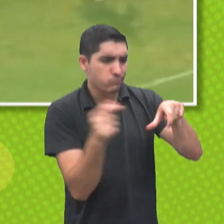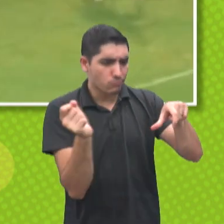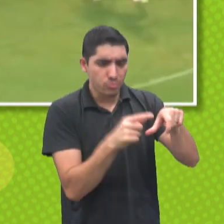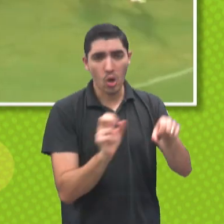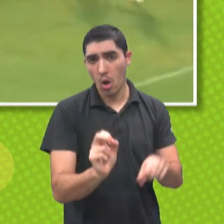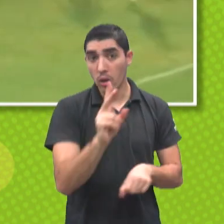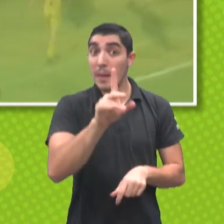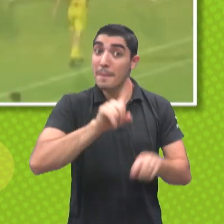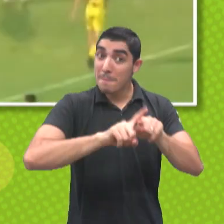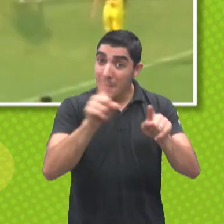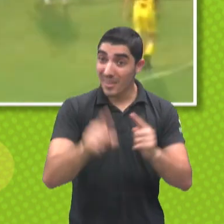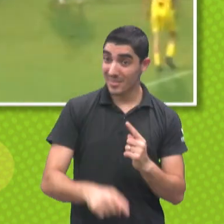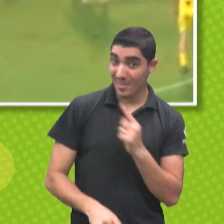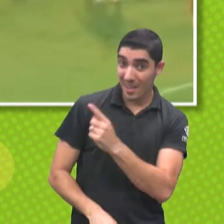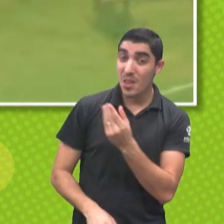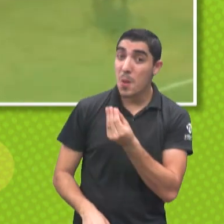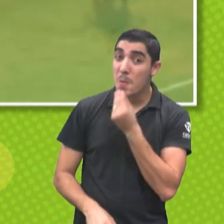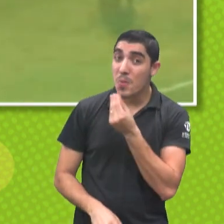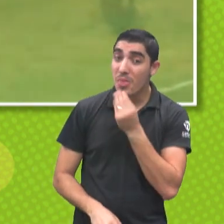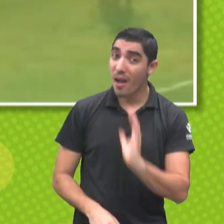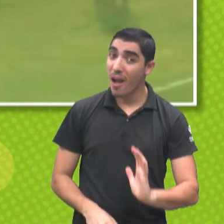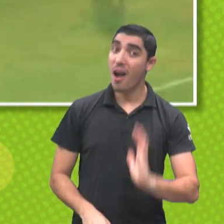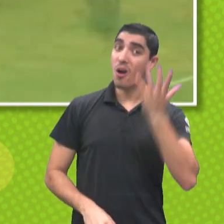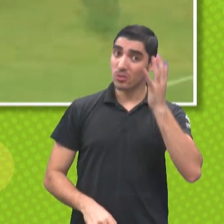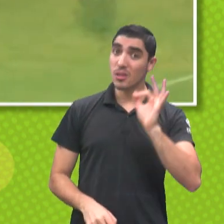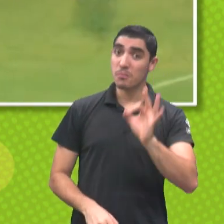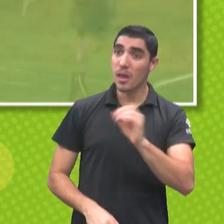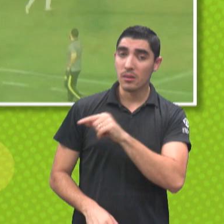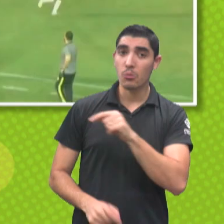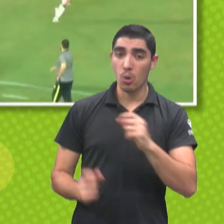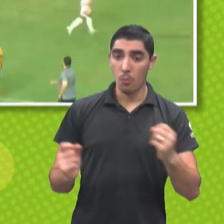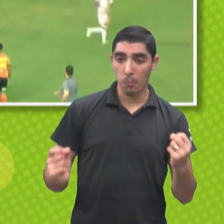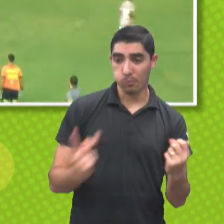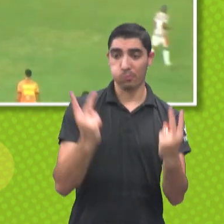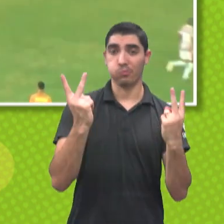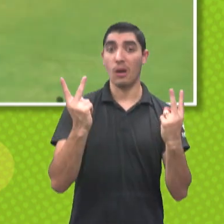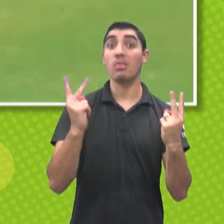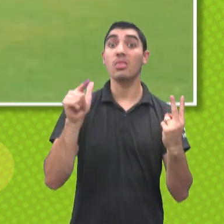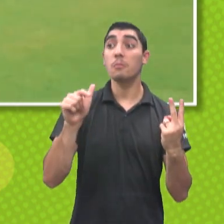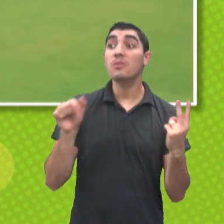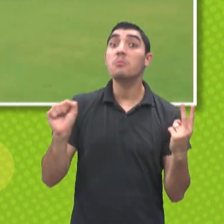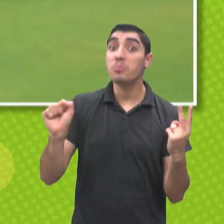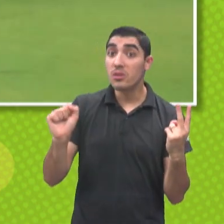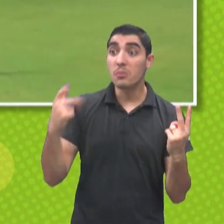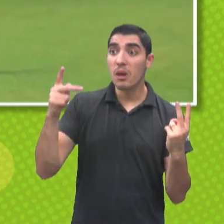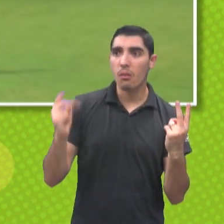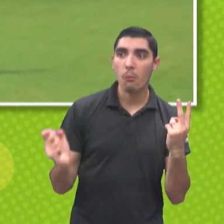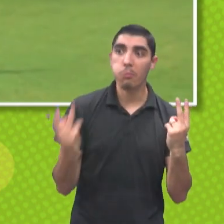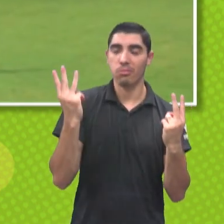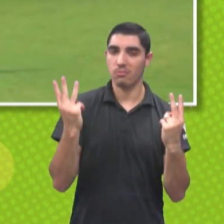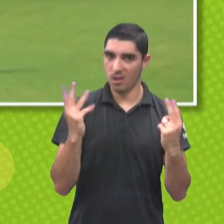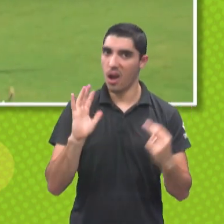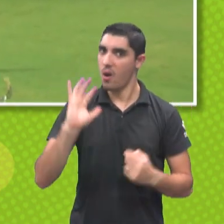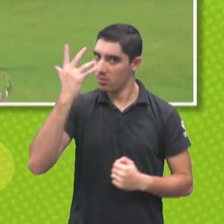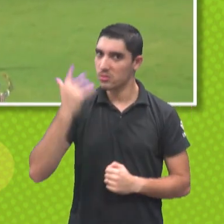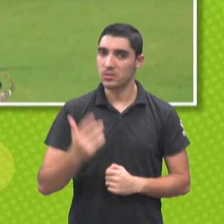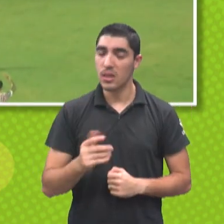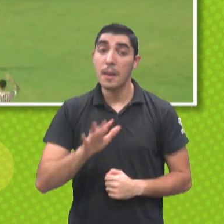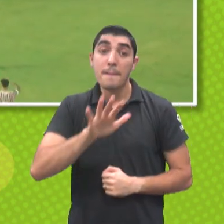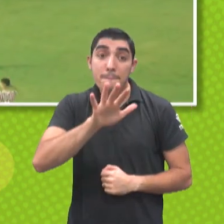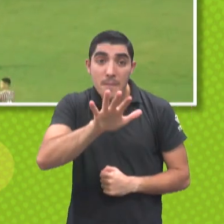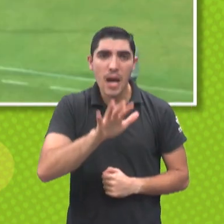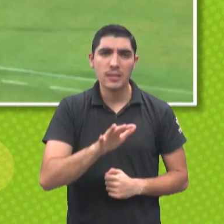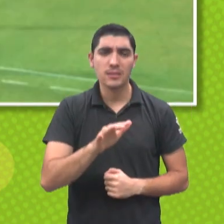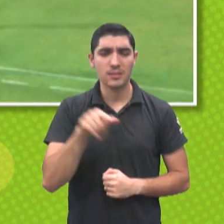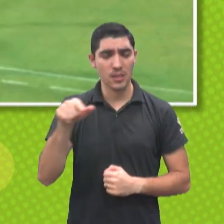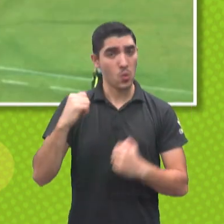chance para o Paulista empatar a partida, talvez até quase virar. Uma falta clara em cima do goleiro, né? Dentro da pequena área ali, não é